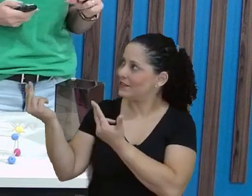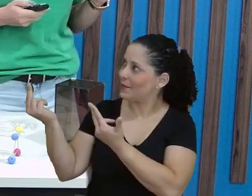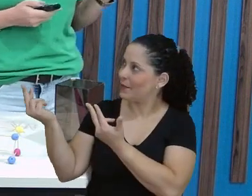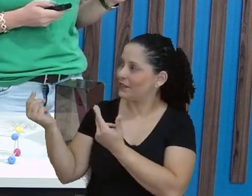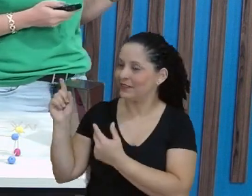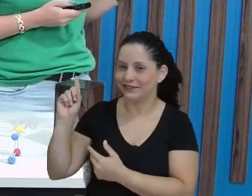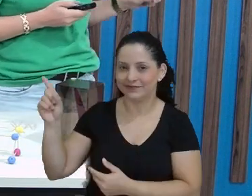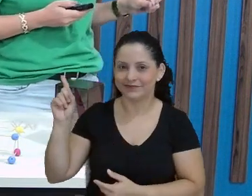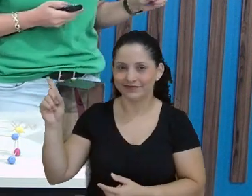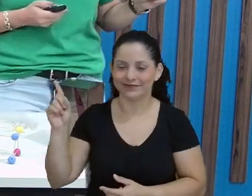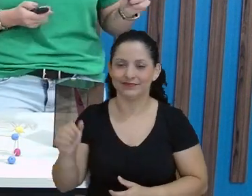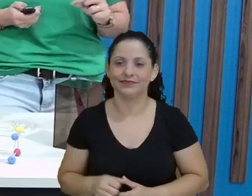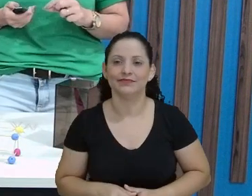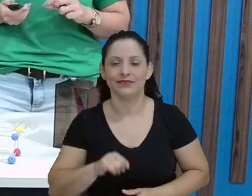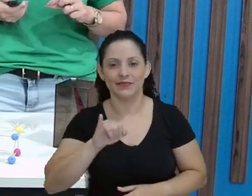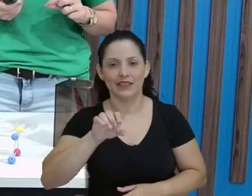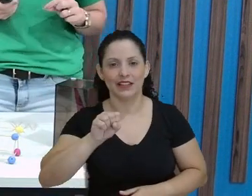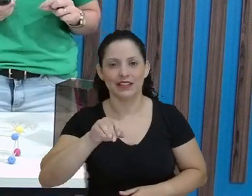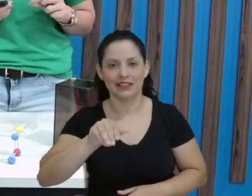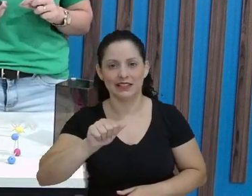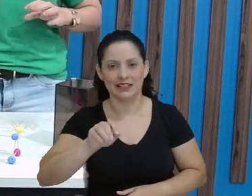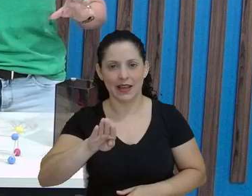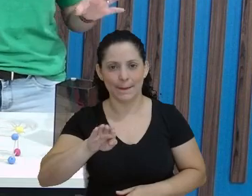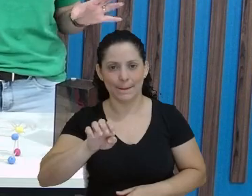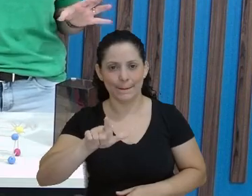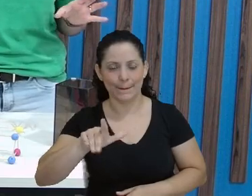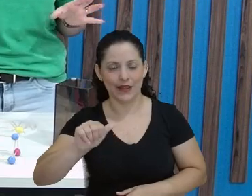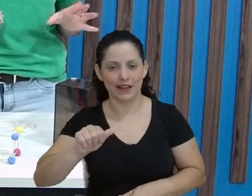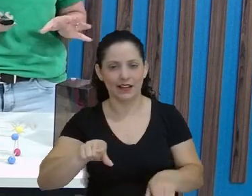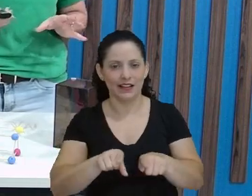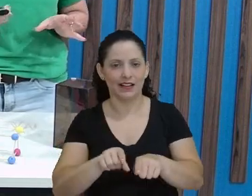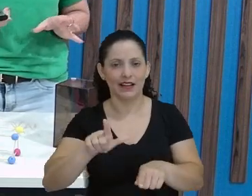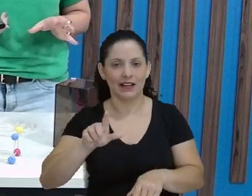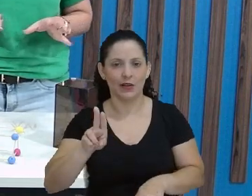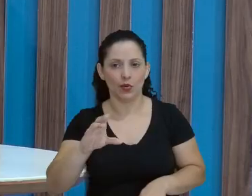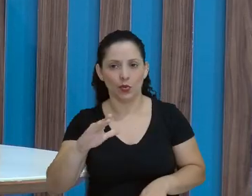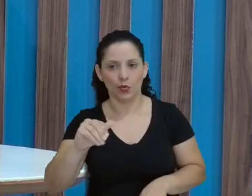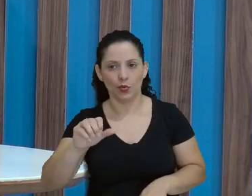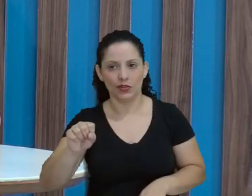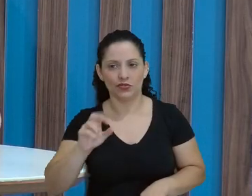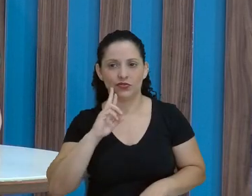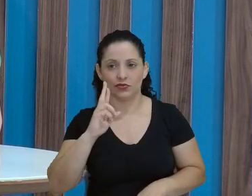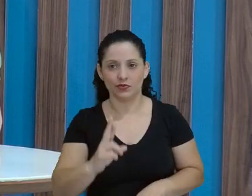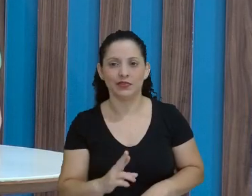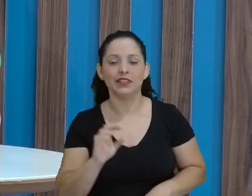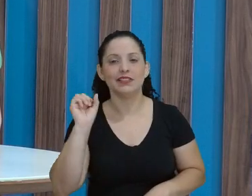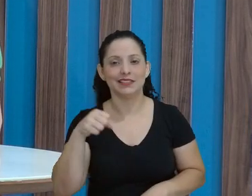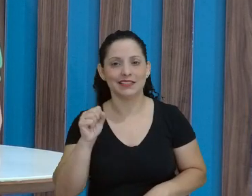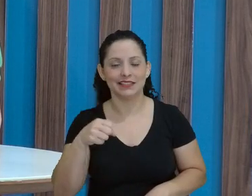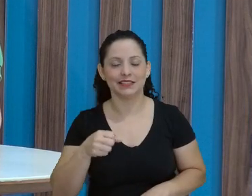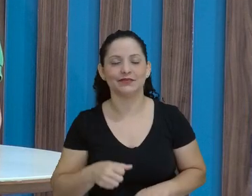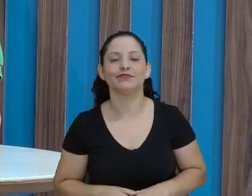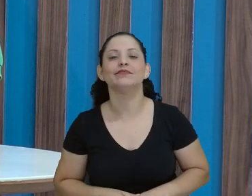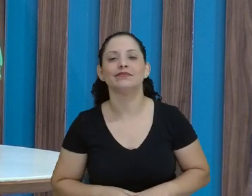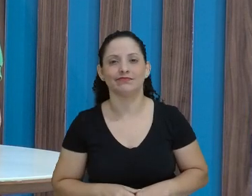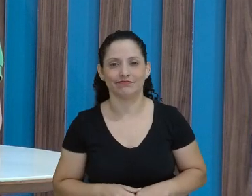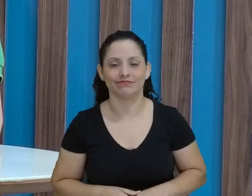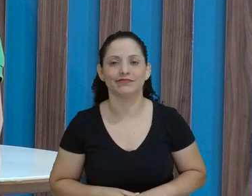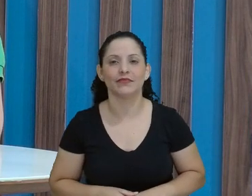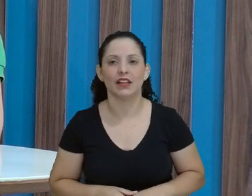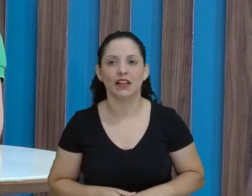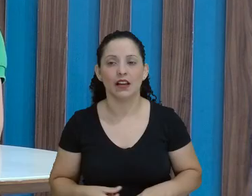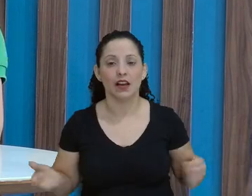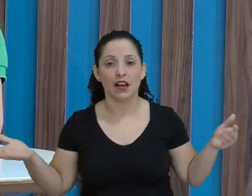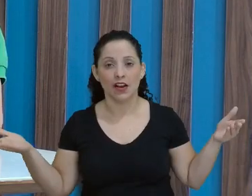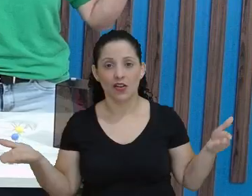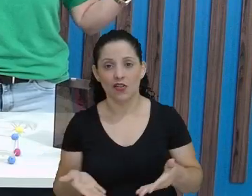paralelepípedo. Isabela e Lucas estão respondendo, professora Sandra? Estão acompanhando? Sim, o Lucas tinha respondido paralelepípedo também.